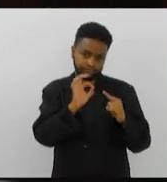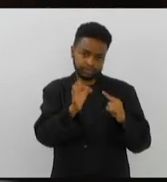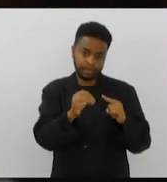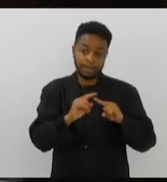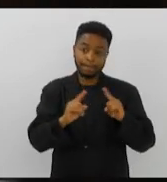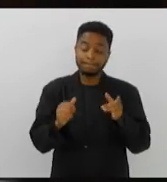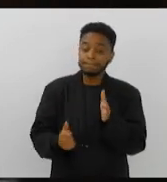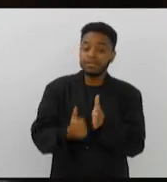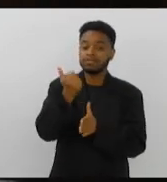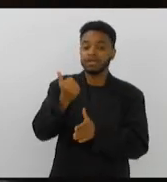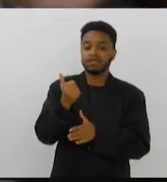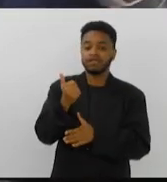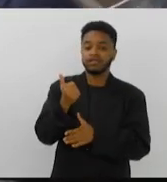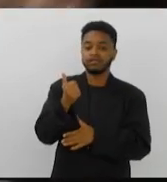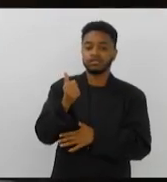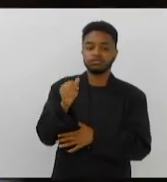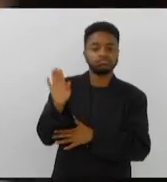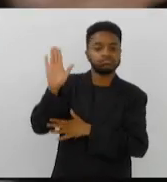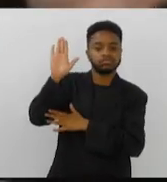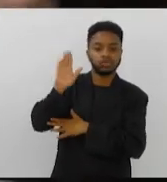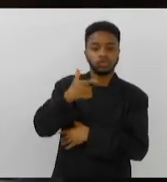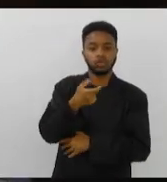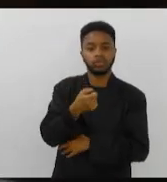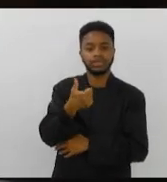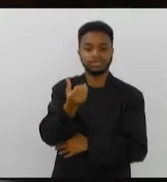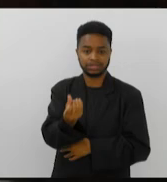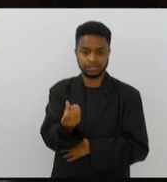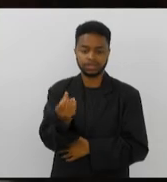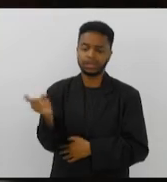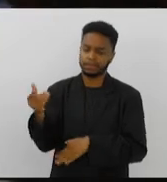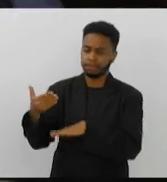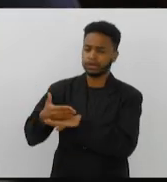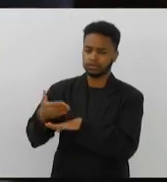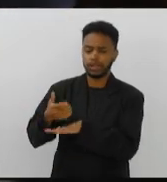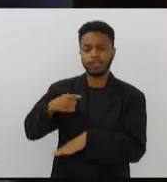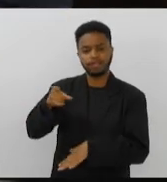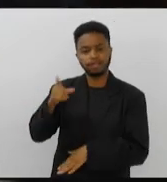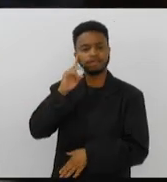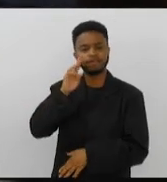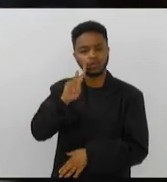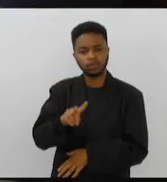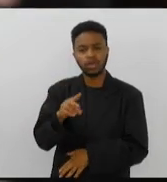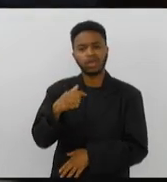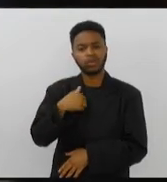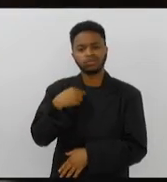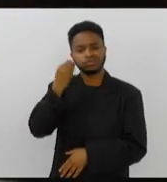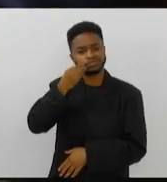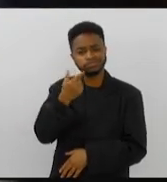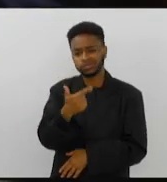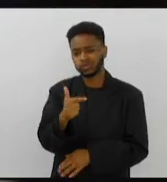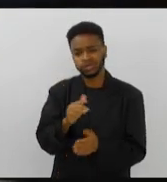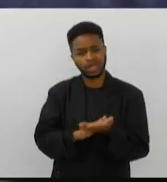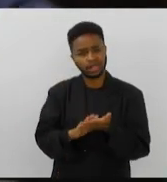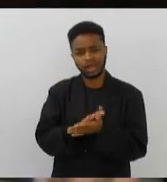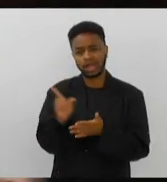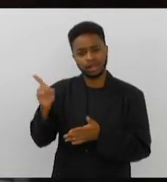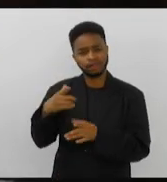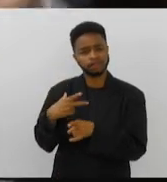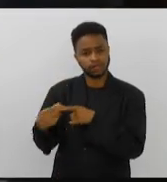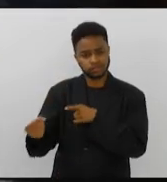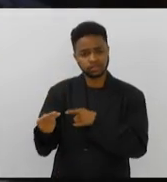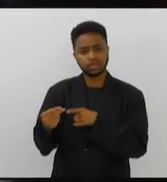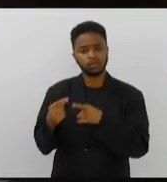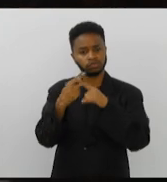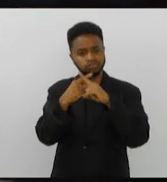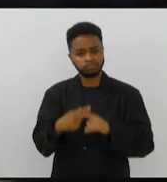eleição foi em 2016 Jorge participou viu lá minha eu era mais inexperiente ainda Jorge ganhou concorreu era